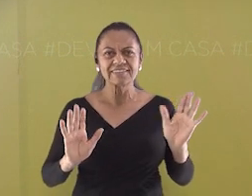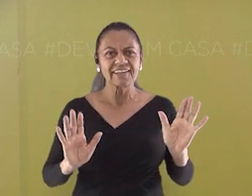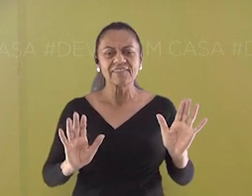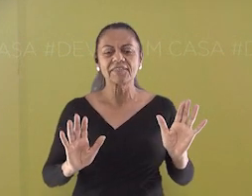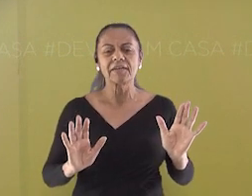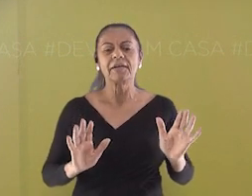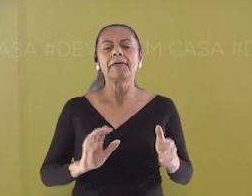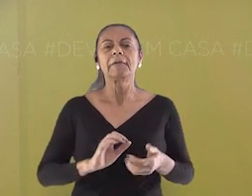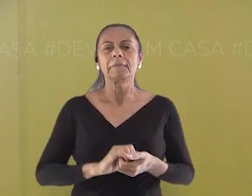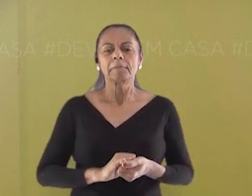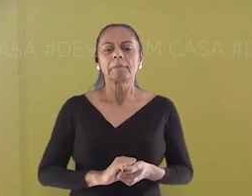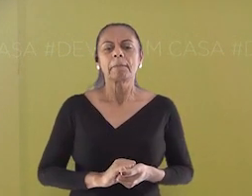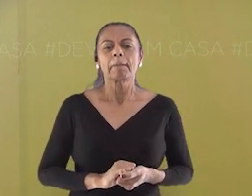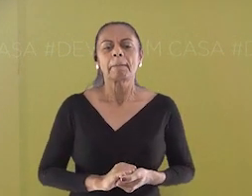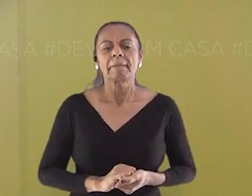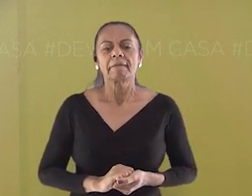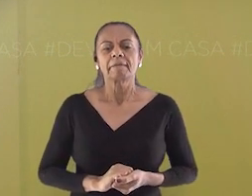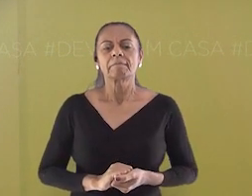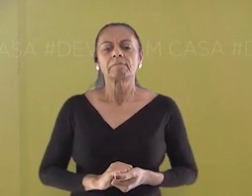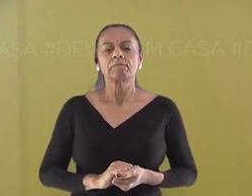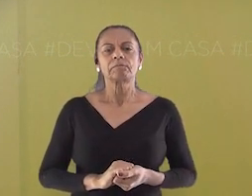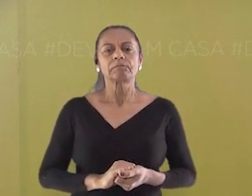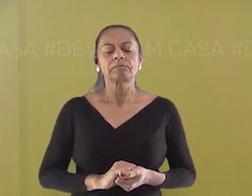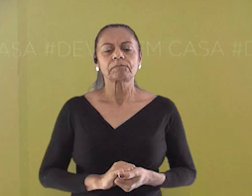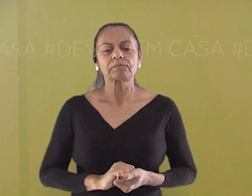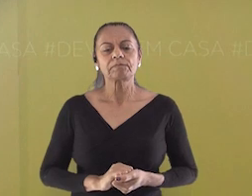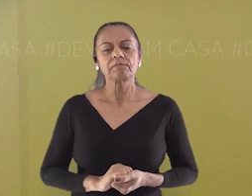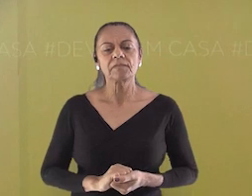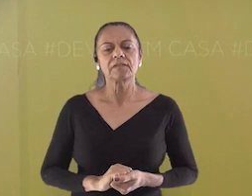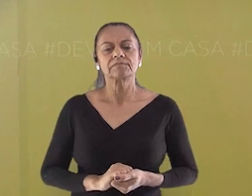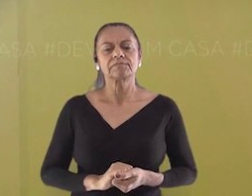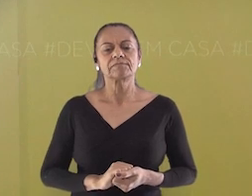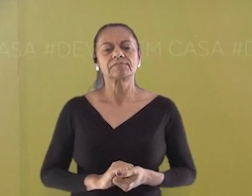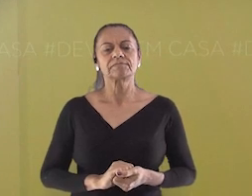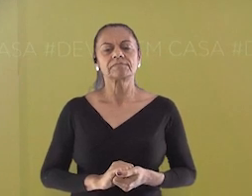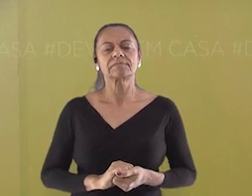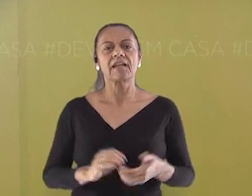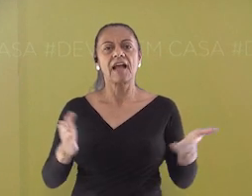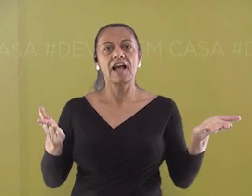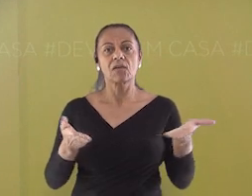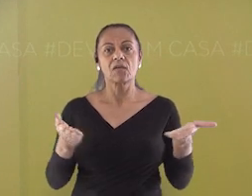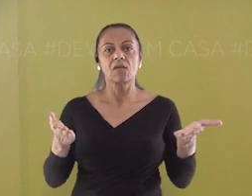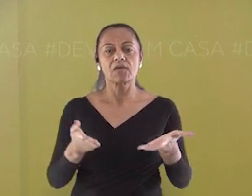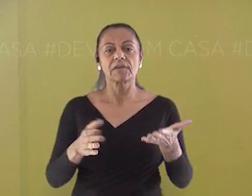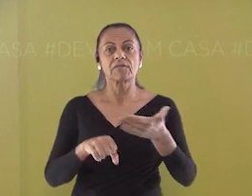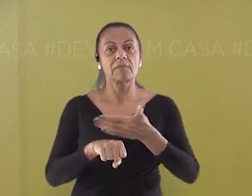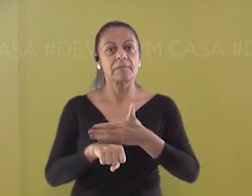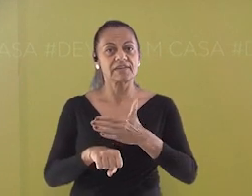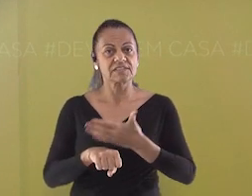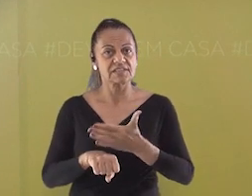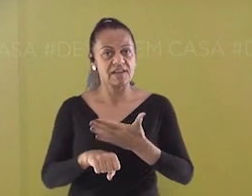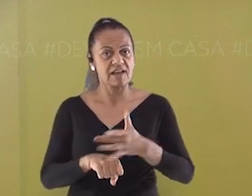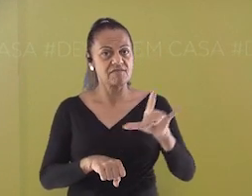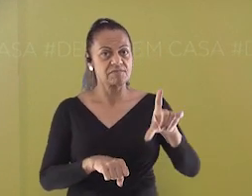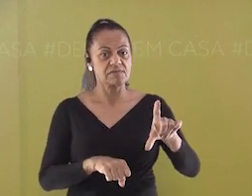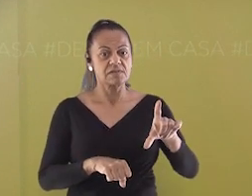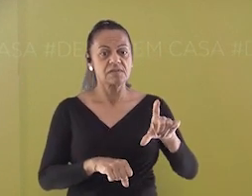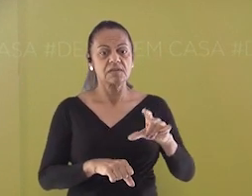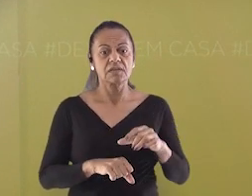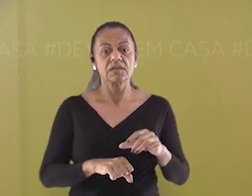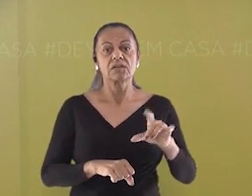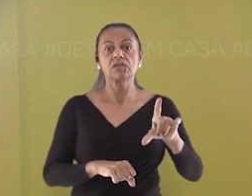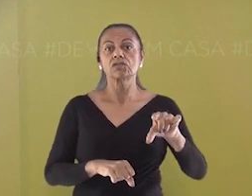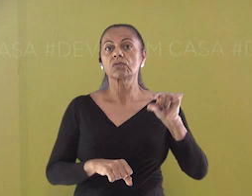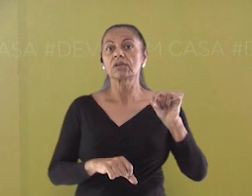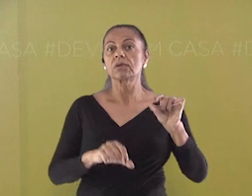de um indivíduo específico em um tipo de rocha que permite que ele seja moldado. Agora nós vamos fazer